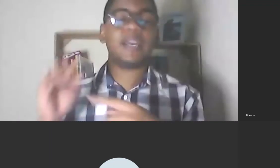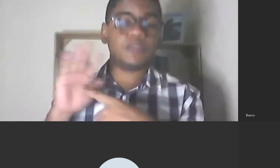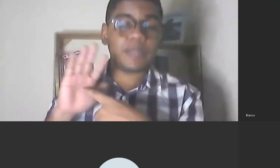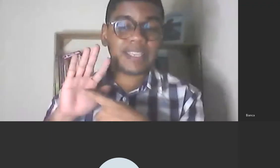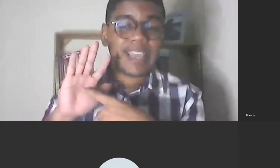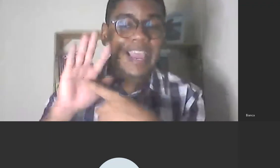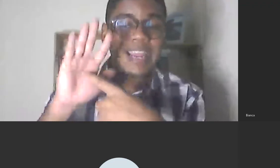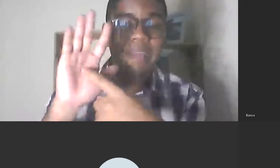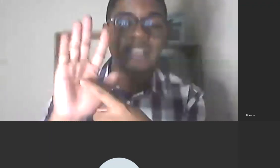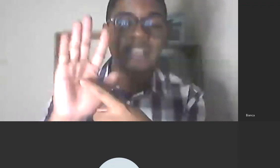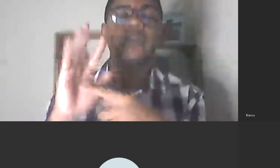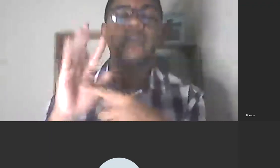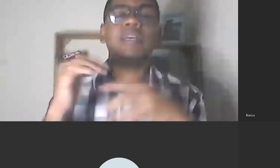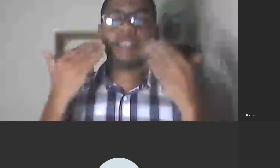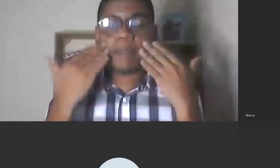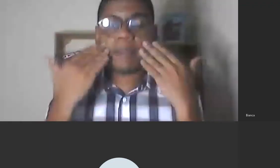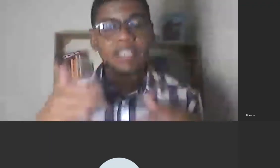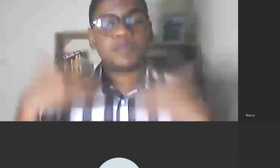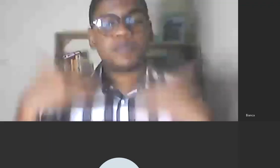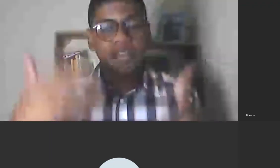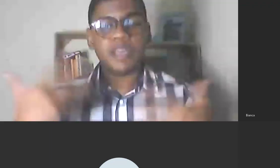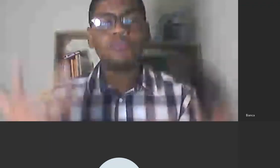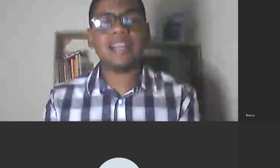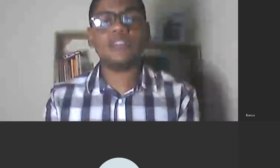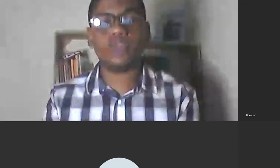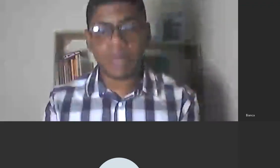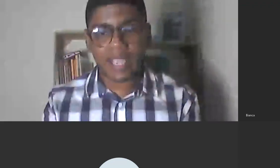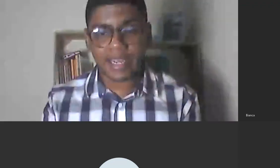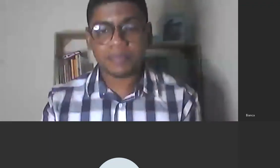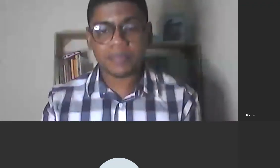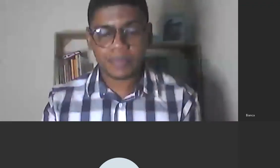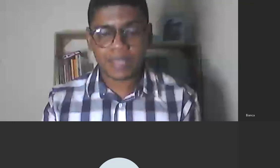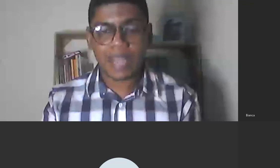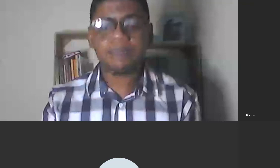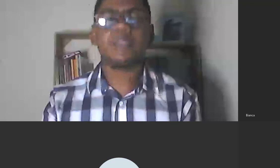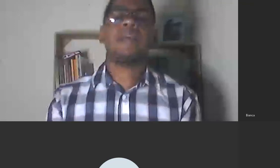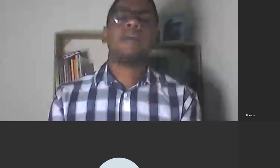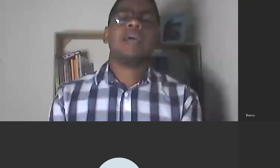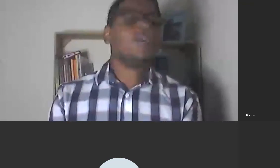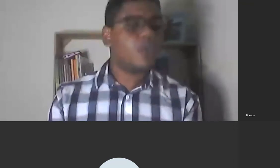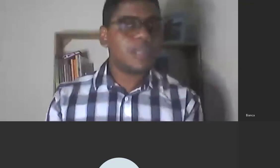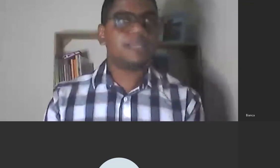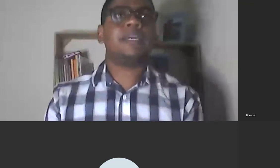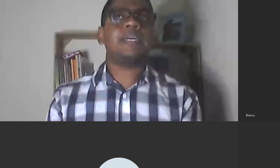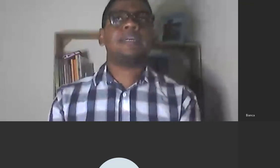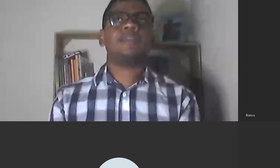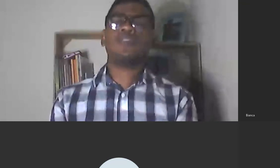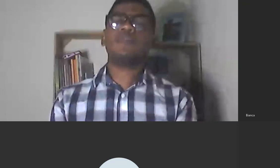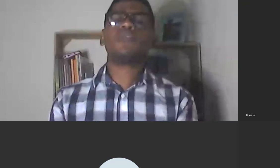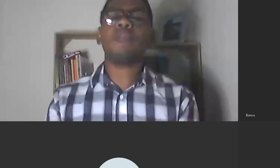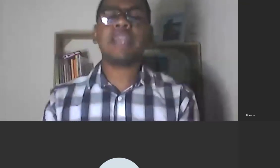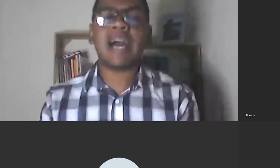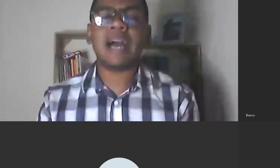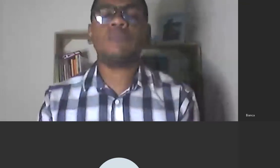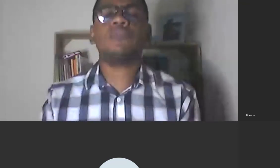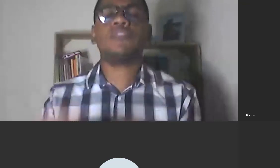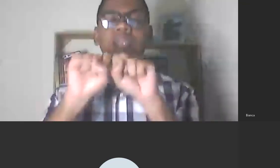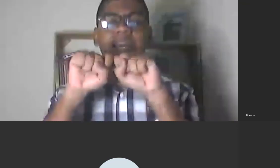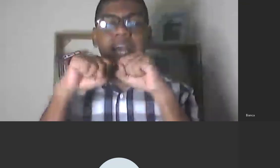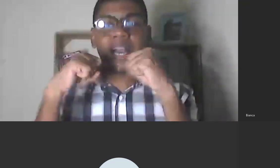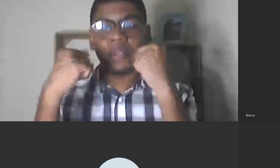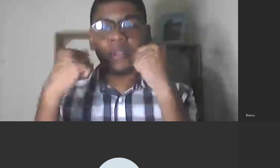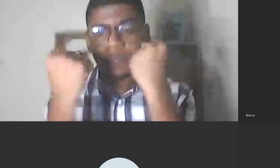Então, eu peço para que ele mesmo se apresente, para que ele mesmo fale sobre ele. Tá? Agora, nós vamos